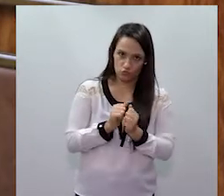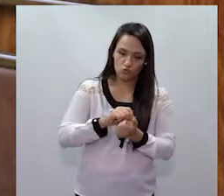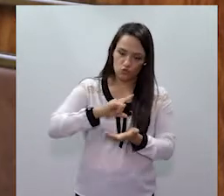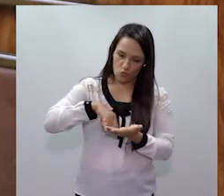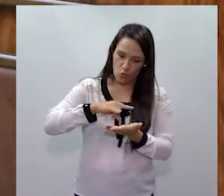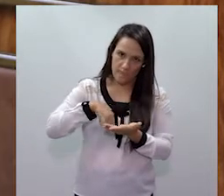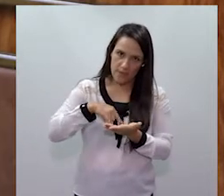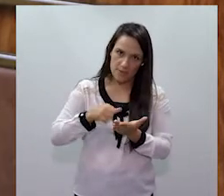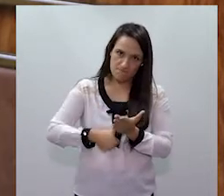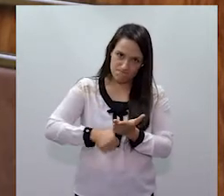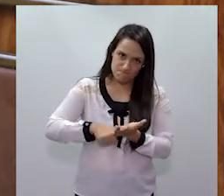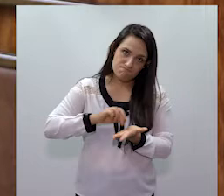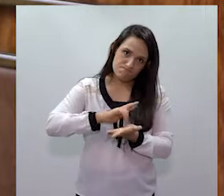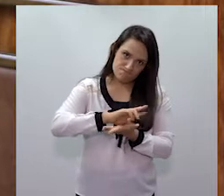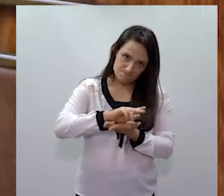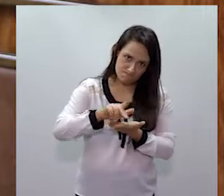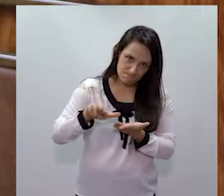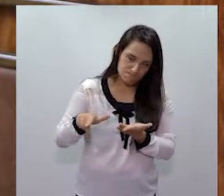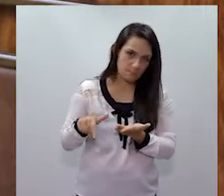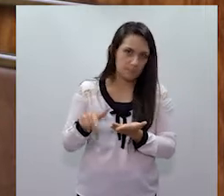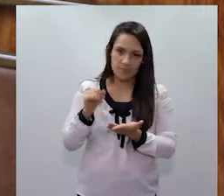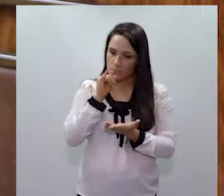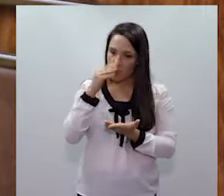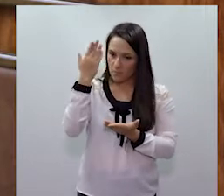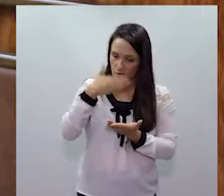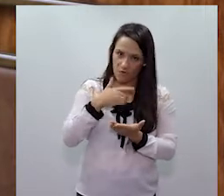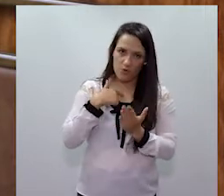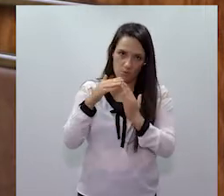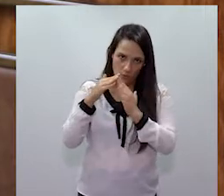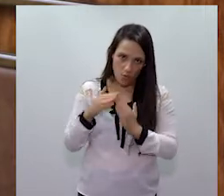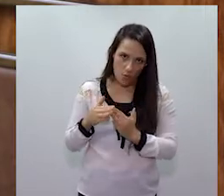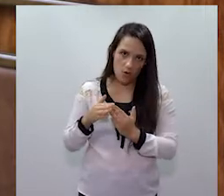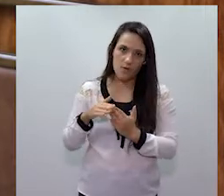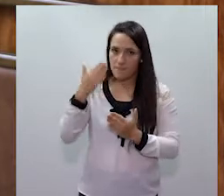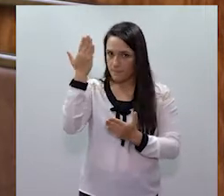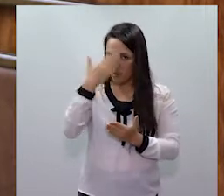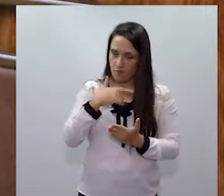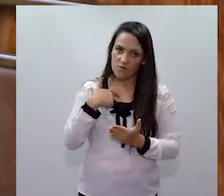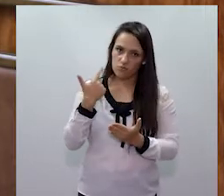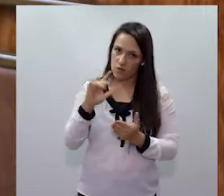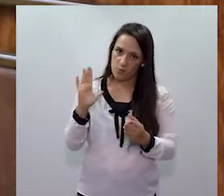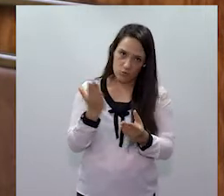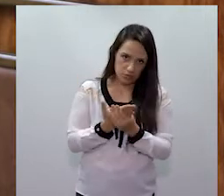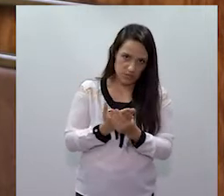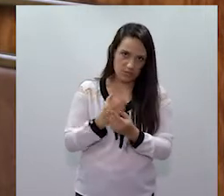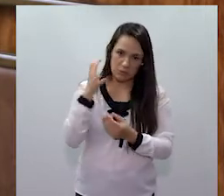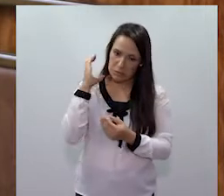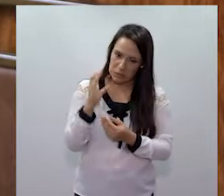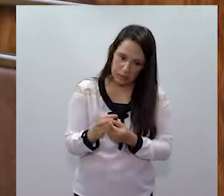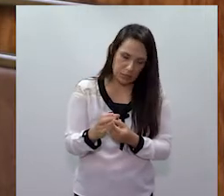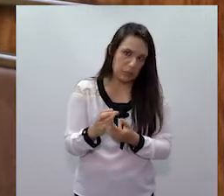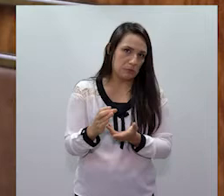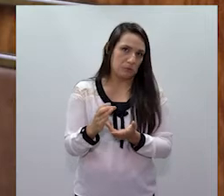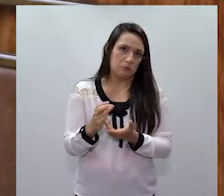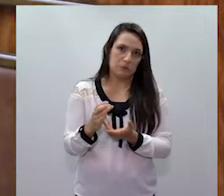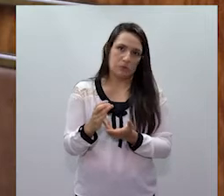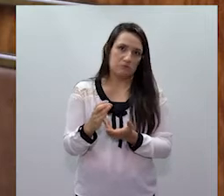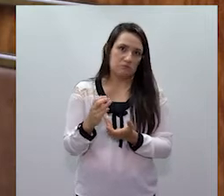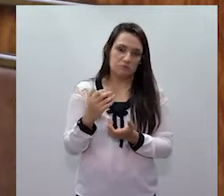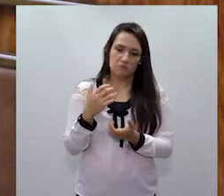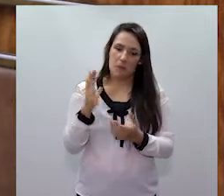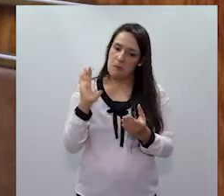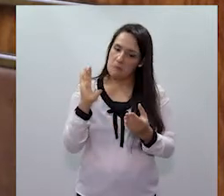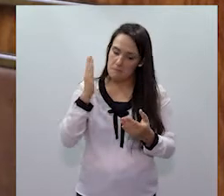documentos de identificação civil, o comprovante de que não tem ações penais e criminais e que também não